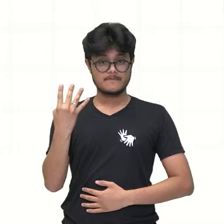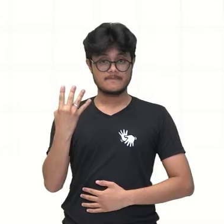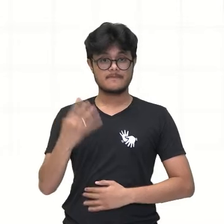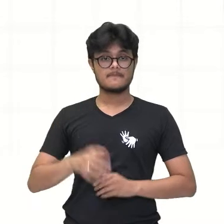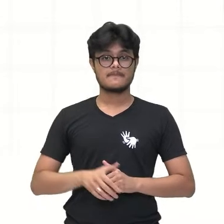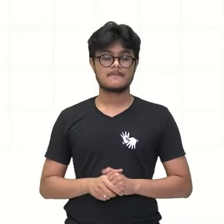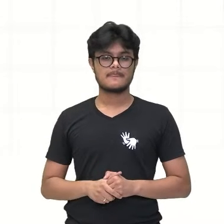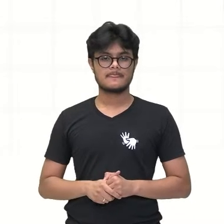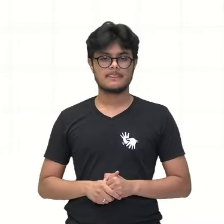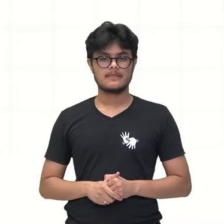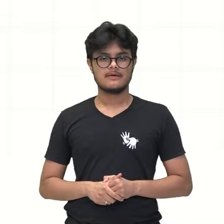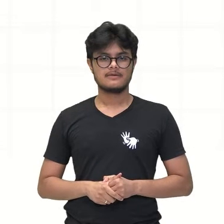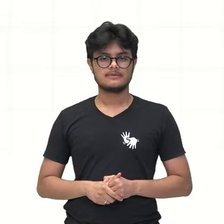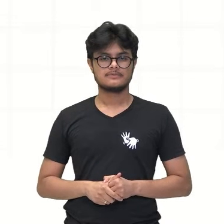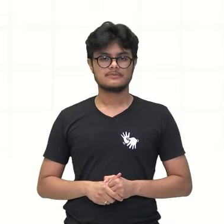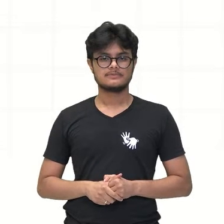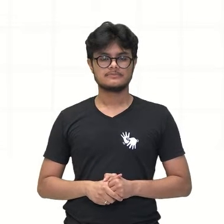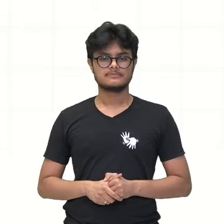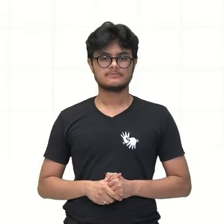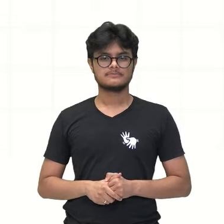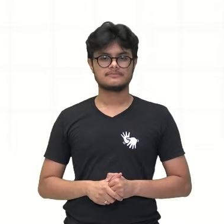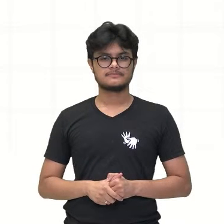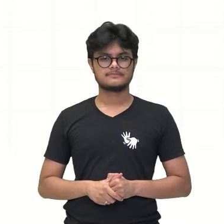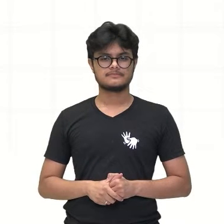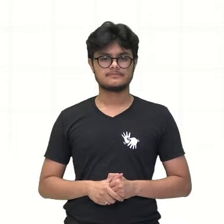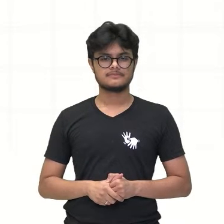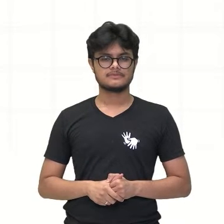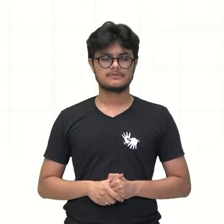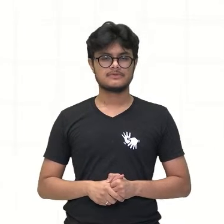30 vezes. Então, 30 vezes 4,